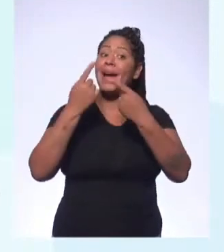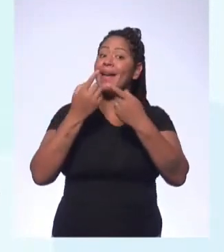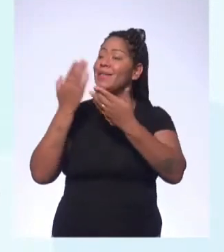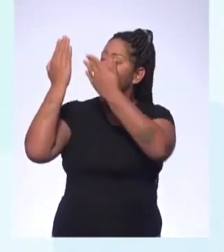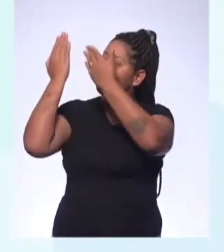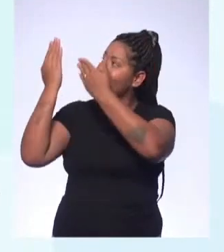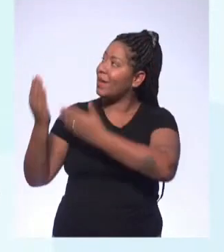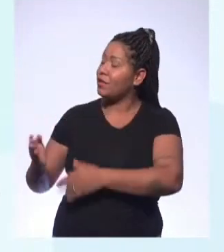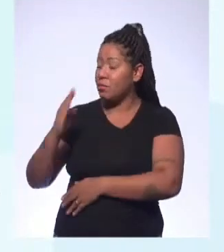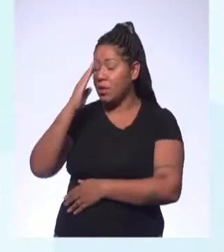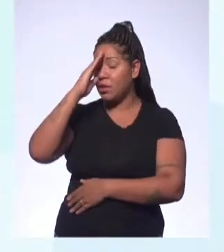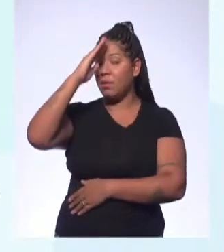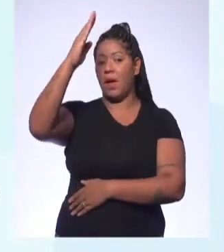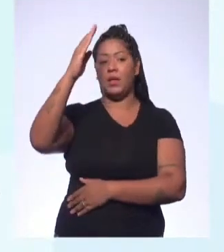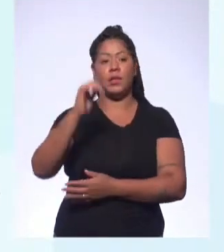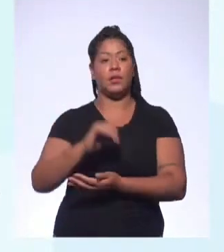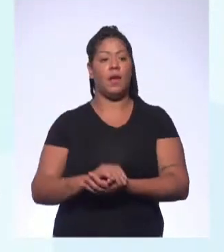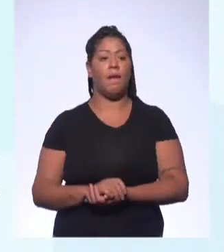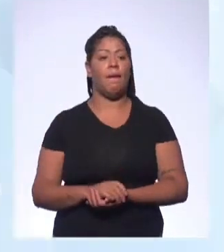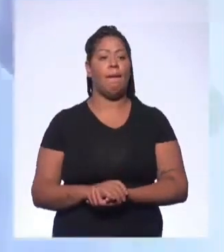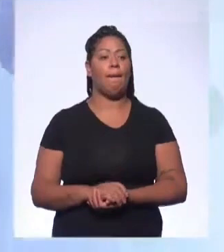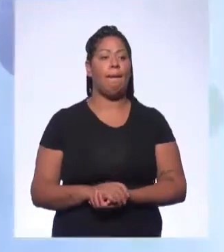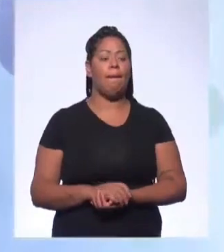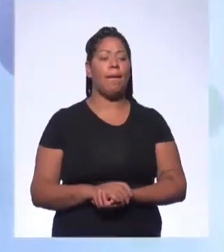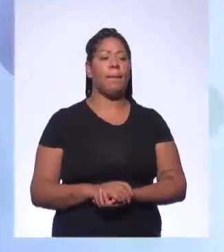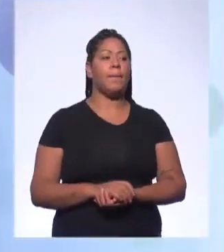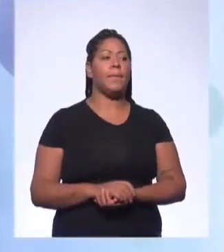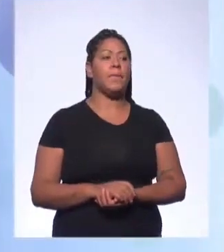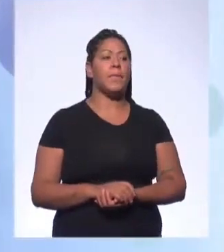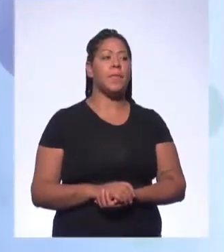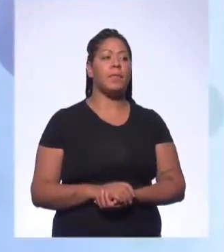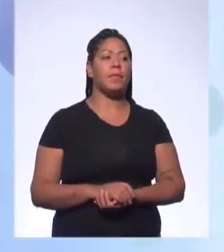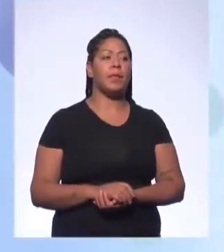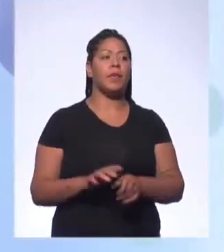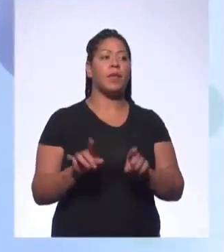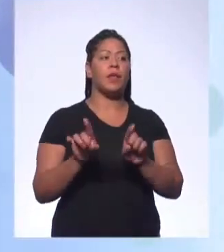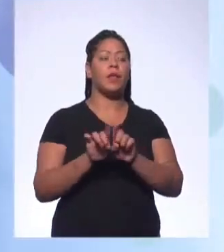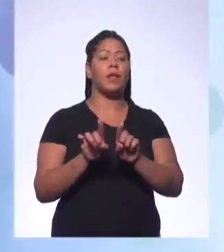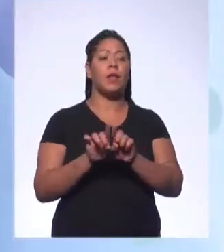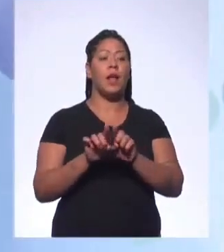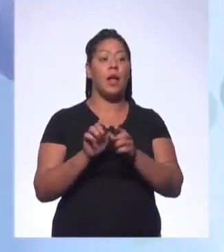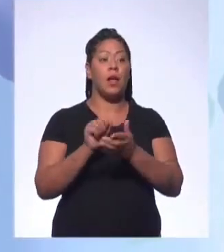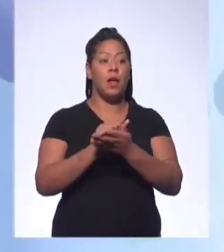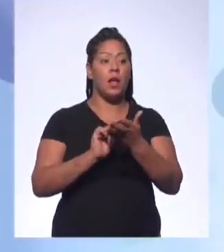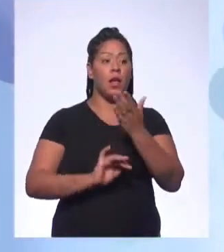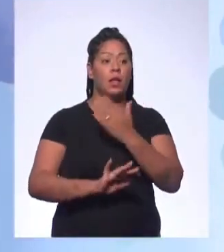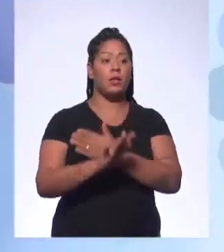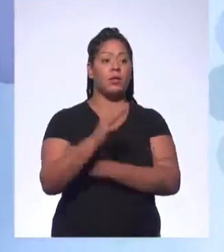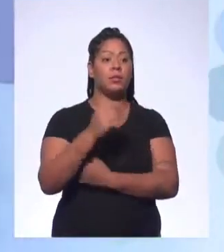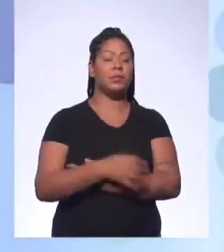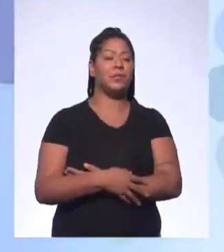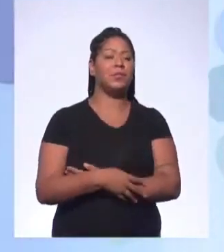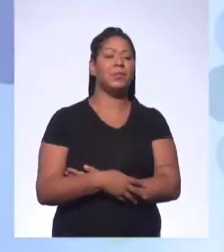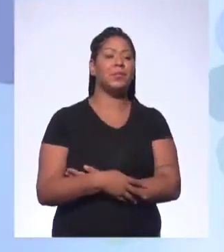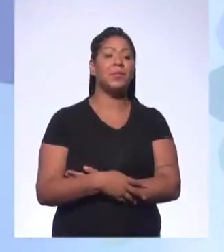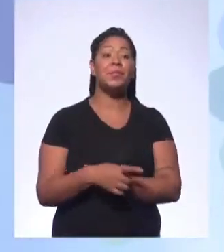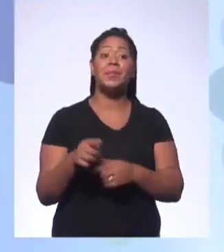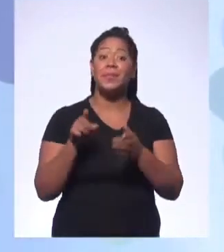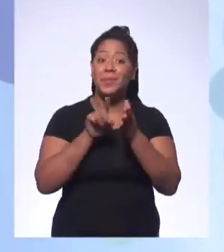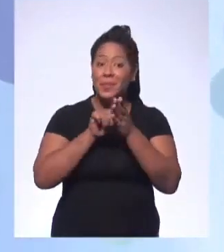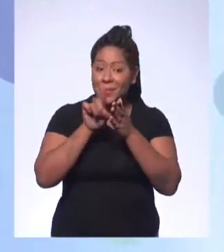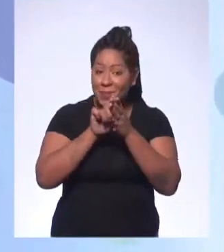principais. Tá bom? Muito bem. Então vamos ver aqui o que mais que a gente tem. Agora é hora de eu fazer aquela